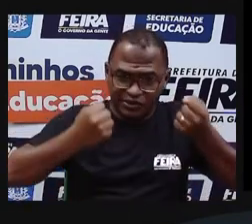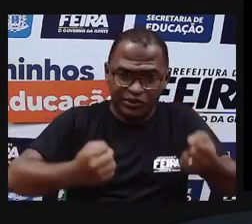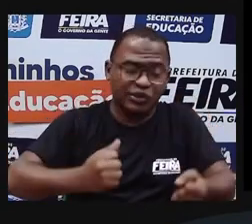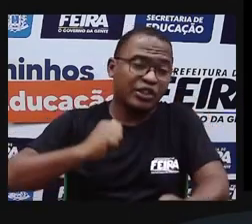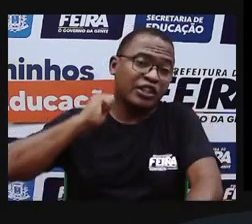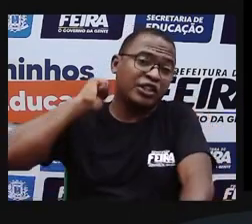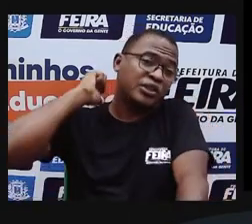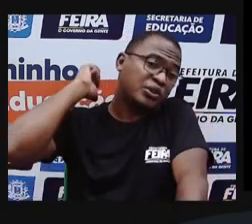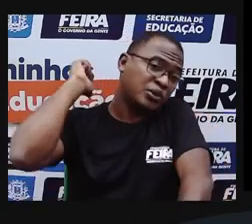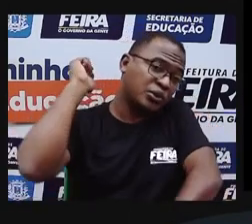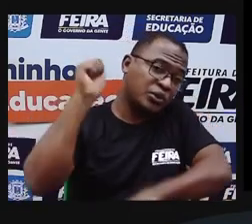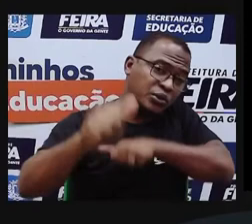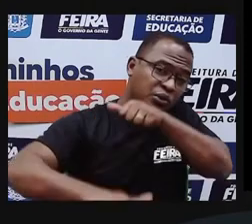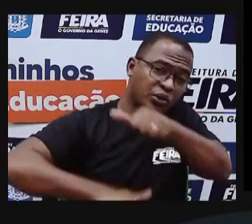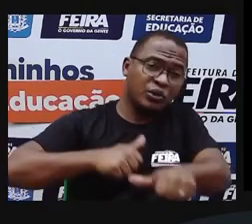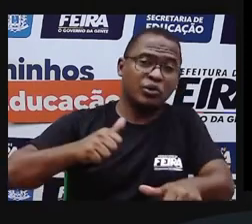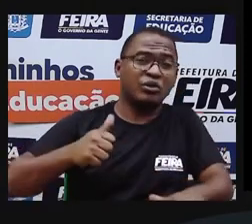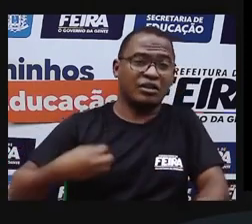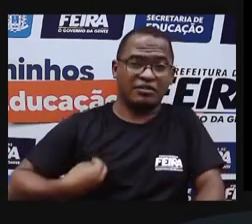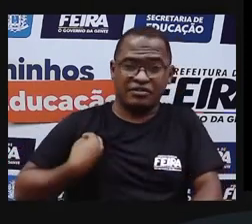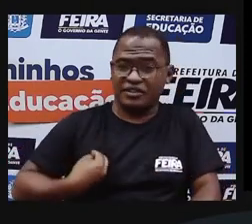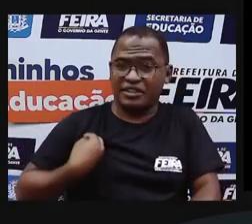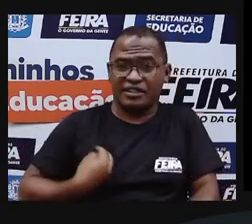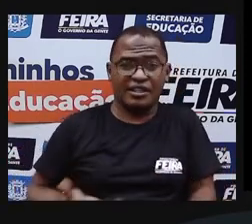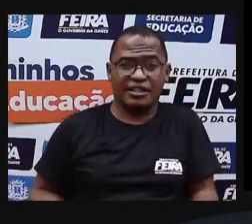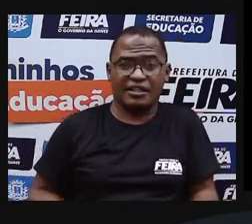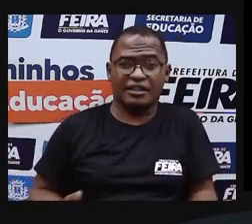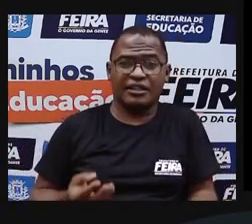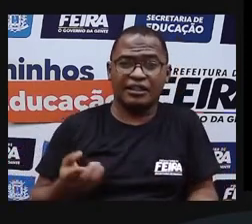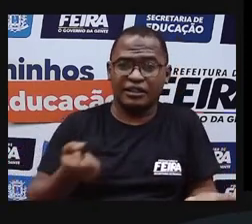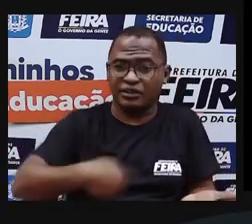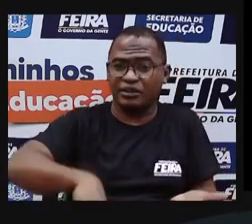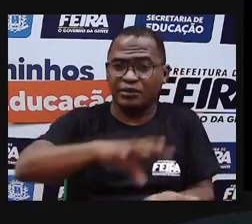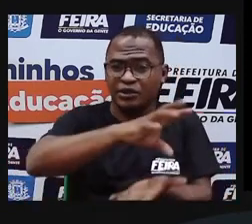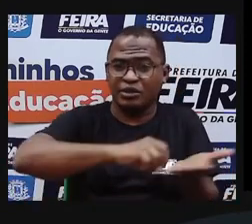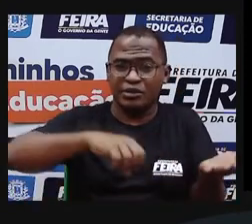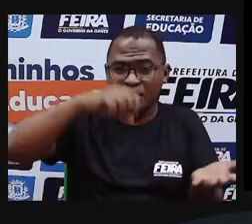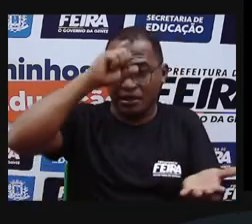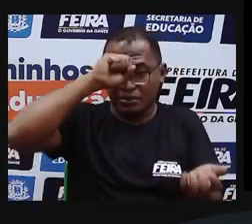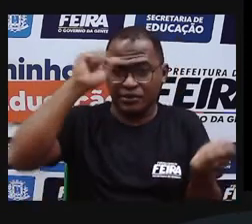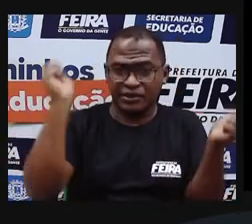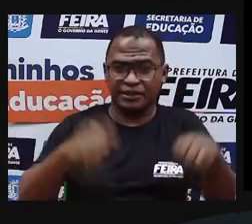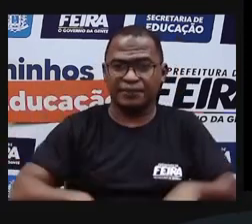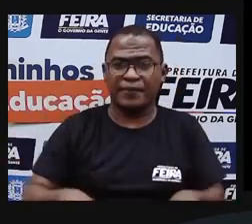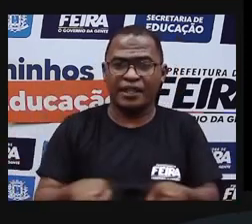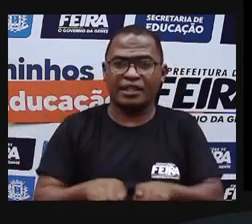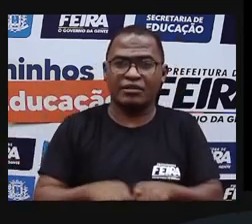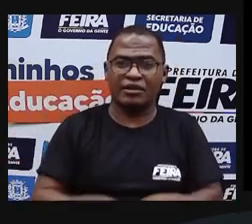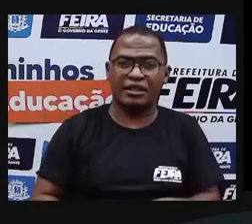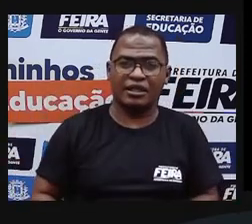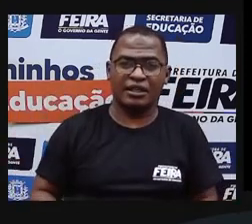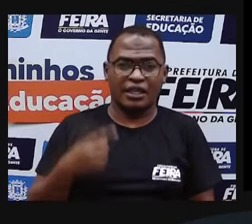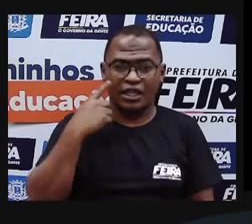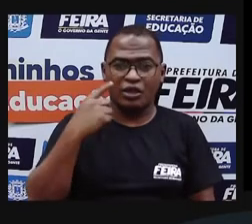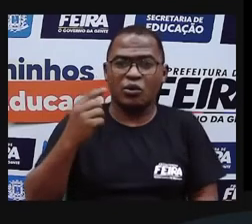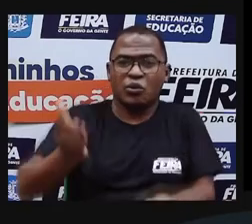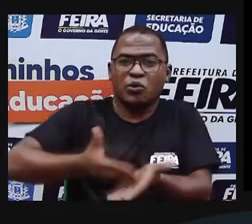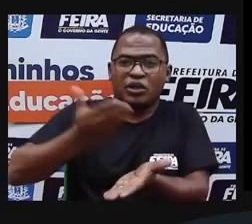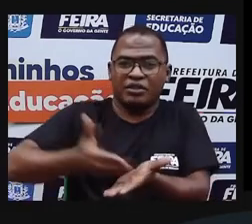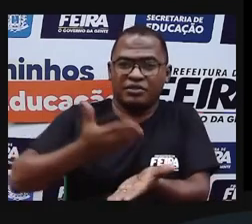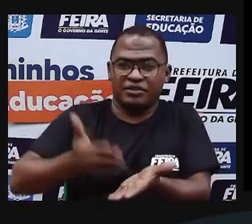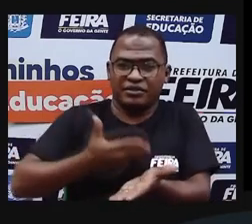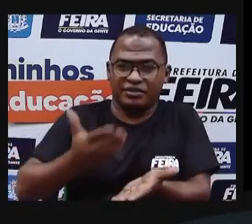hoje ela tá aí, né, trazendo exemplos para nós. Eu tô com um livro dela aqui, para